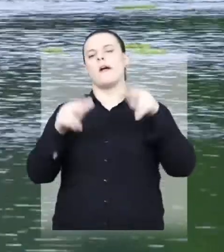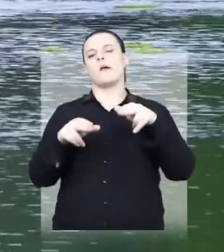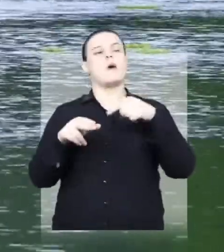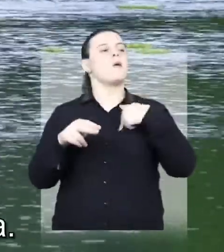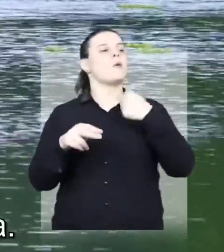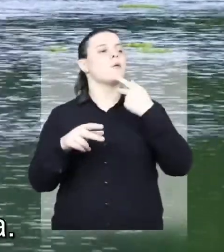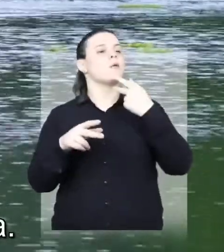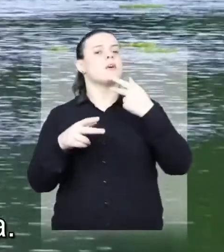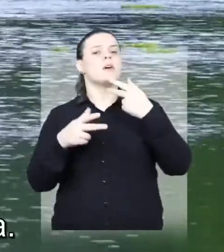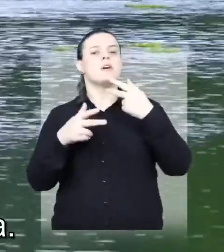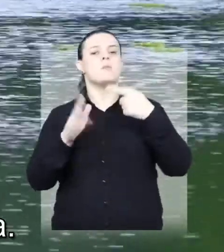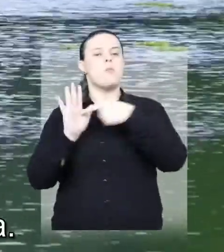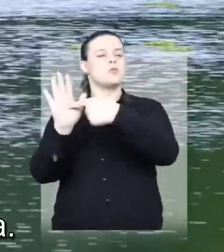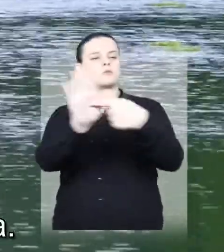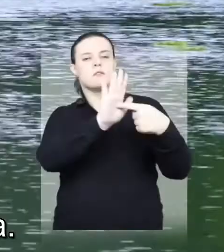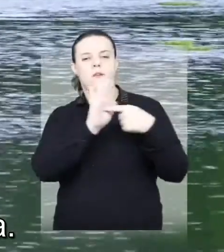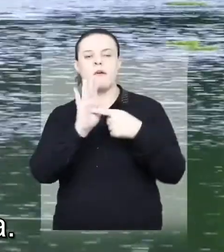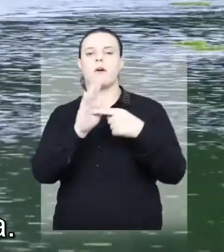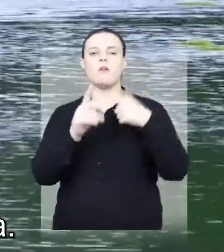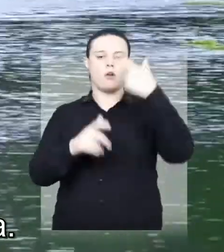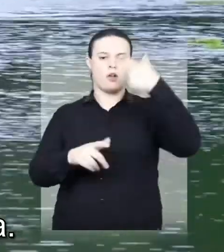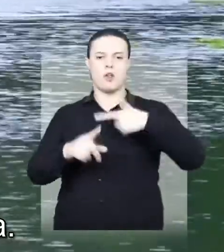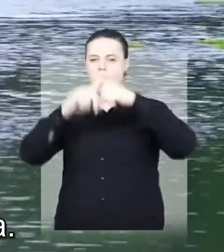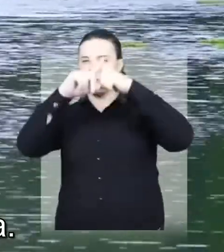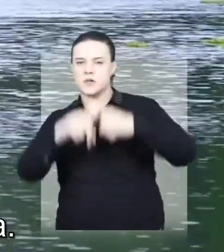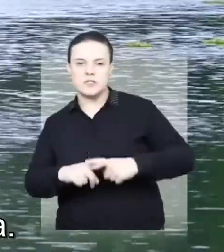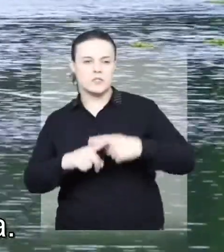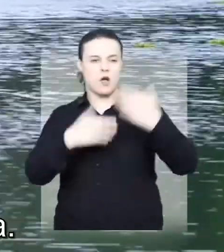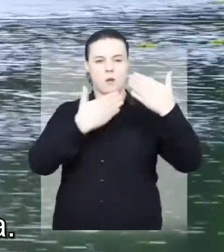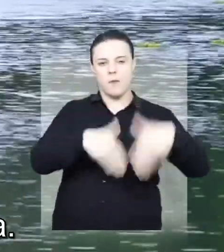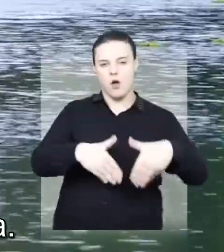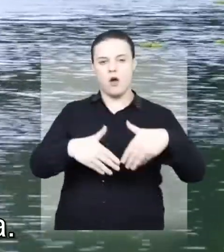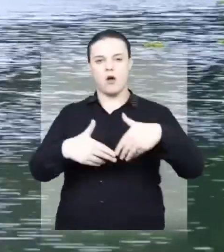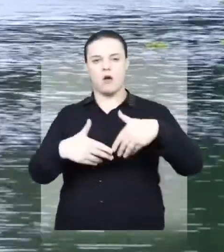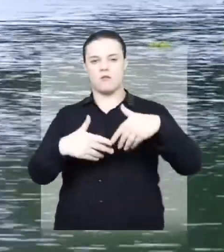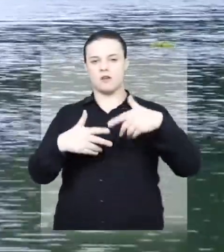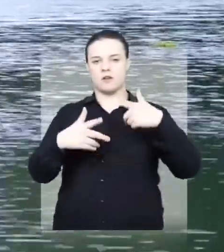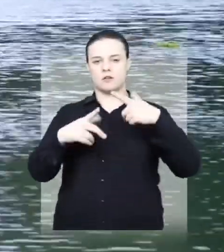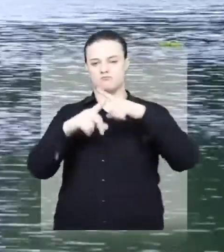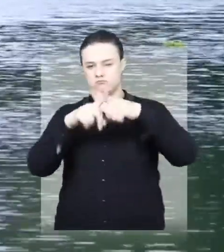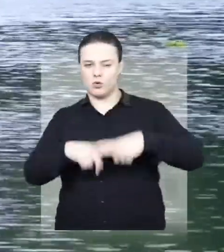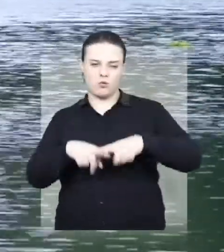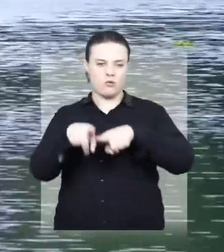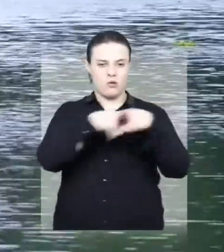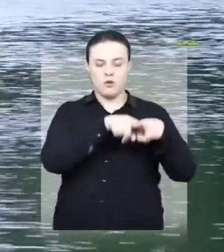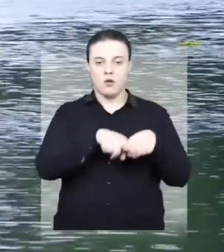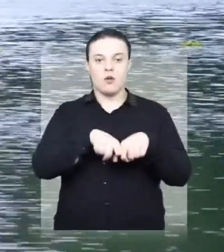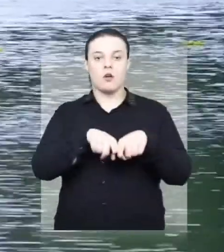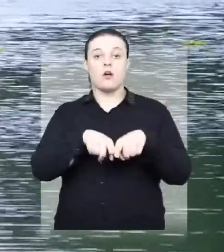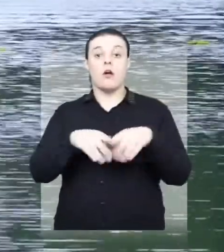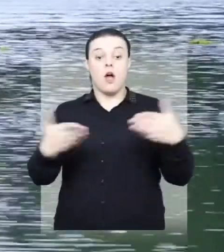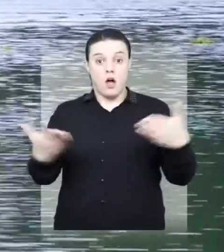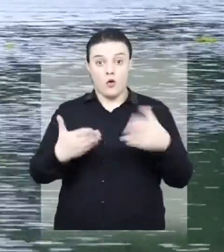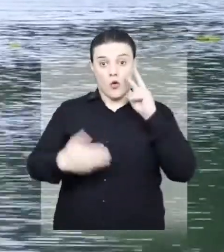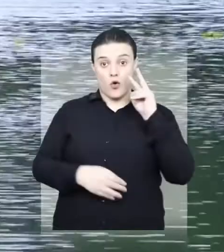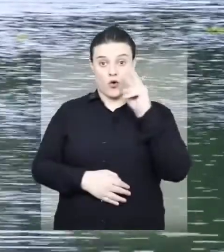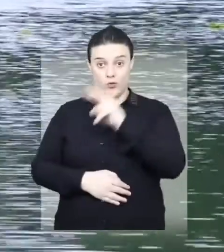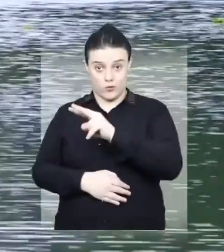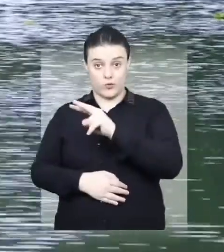mesmo aquela competição, aquela prova. Por exemplo, A gente viu